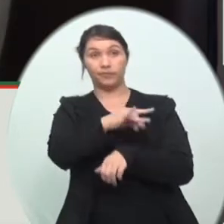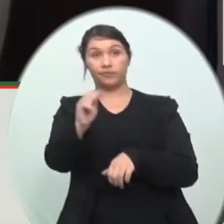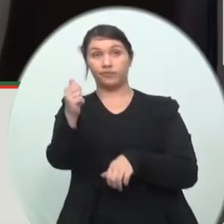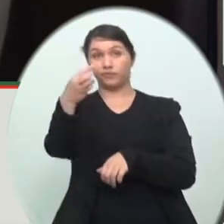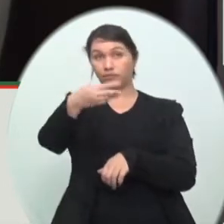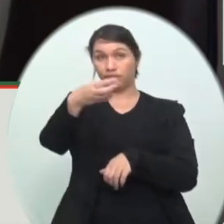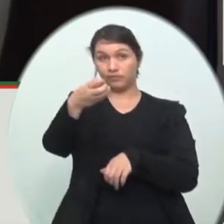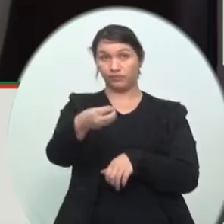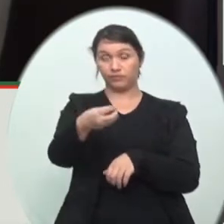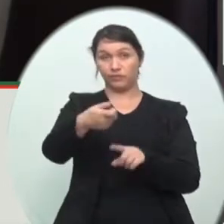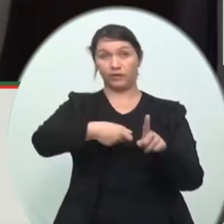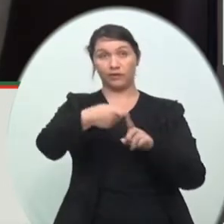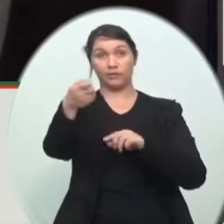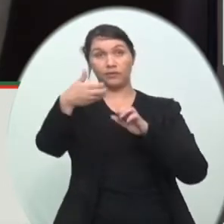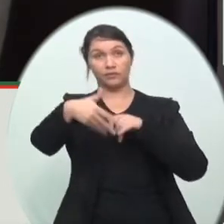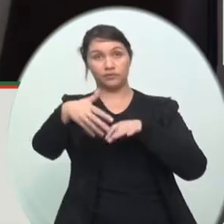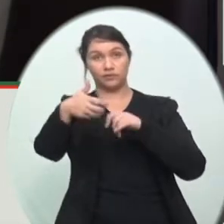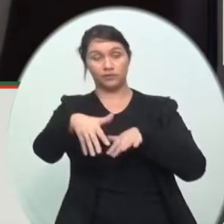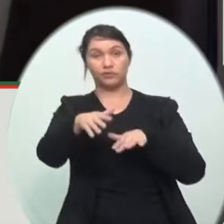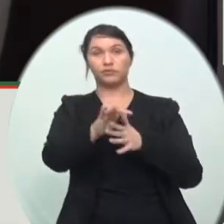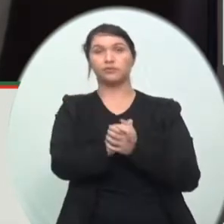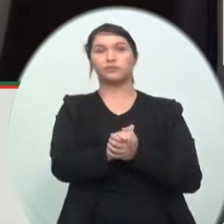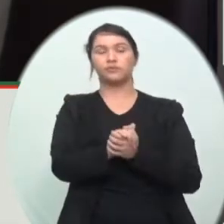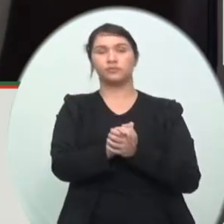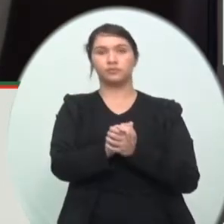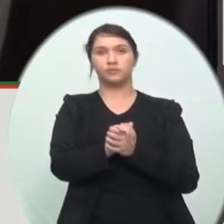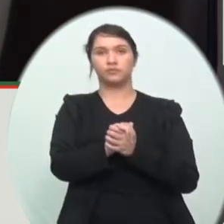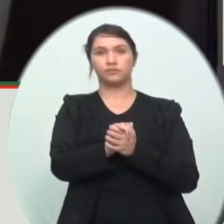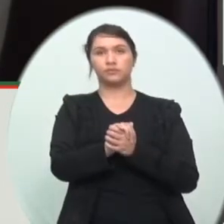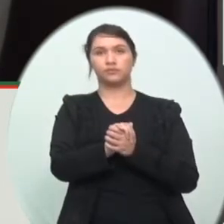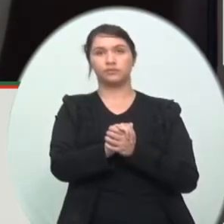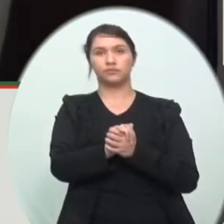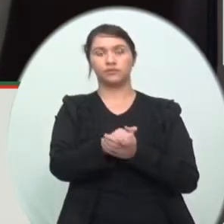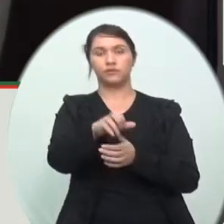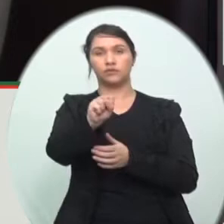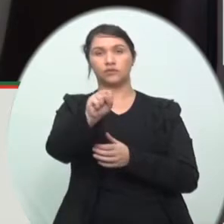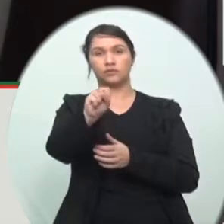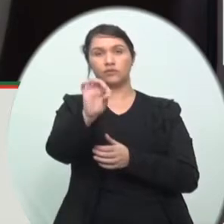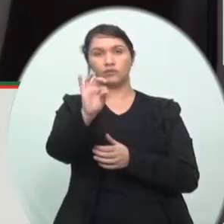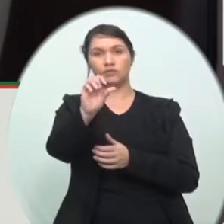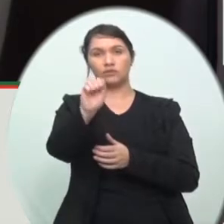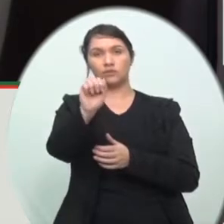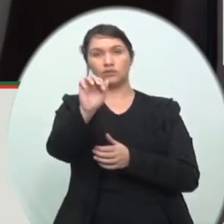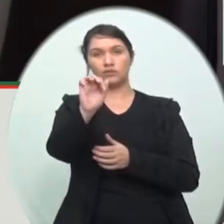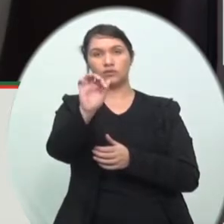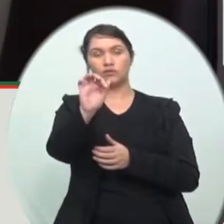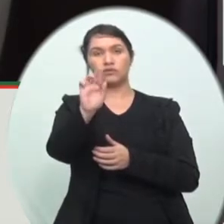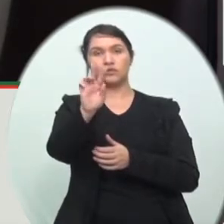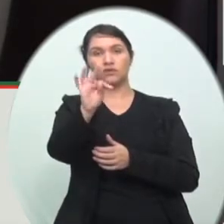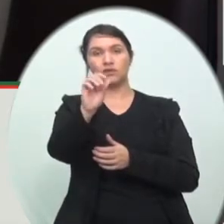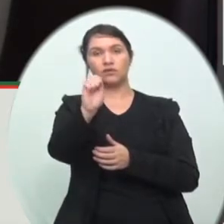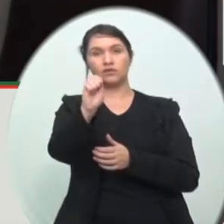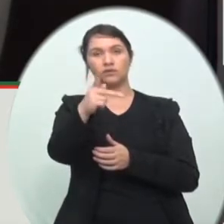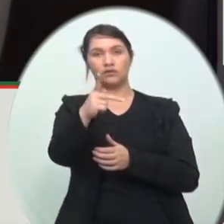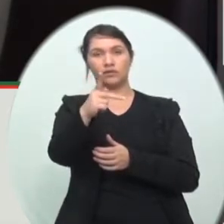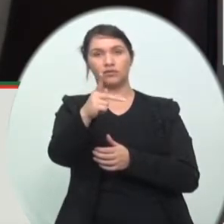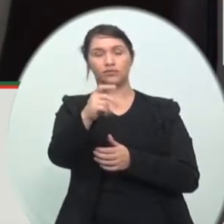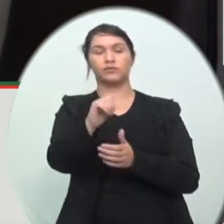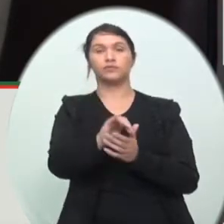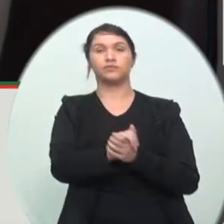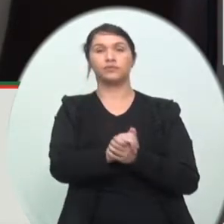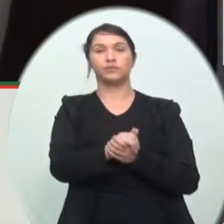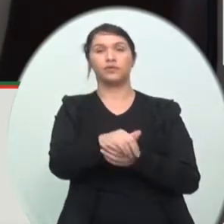de setembro agora do Startup Weekend. O Startup Weekend é um final de semana em